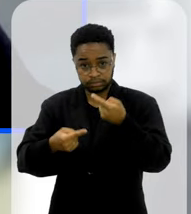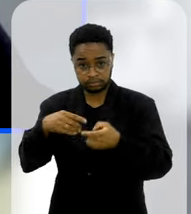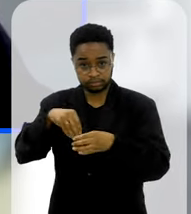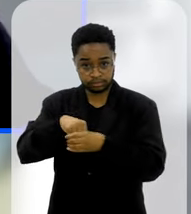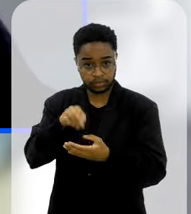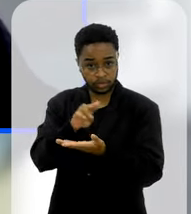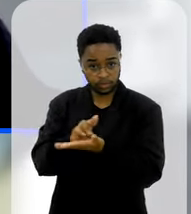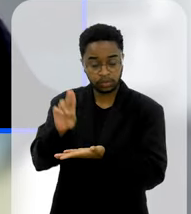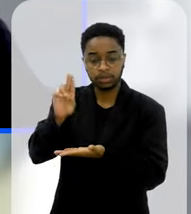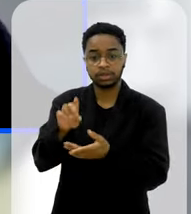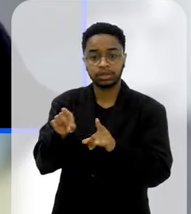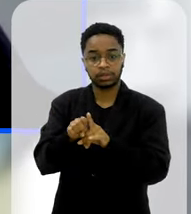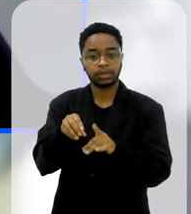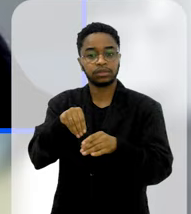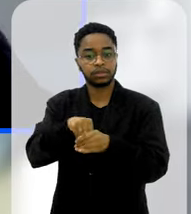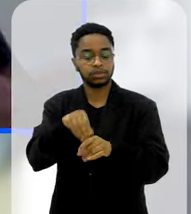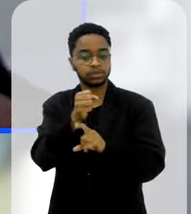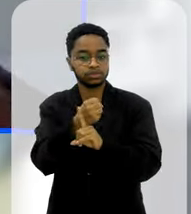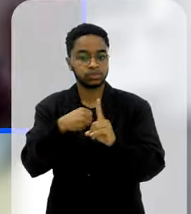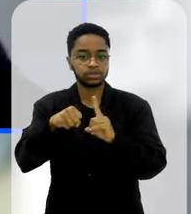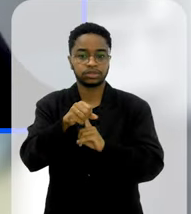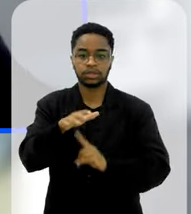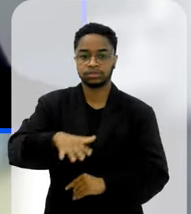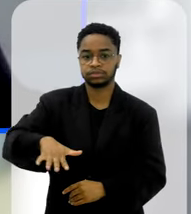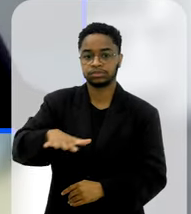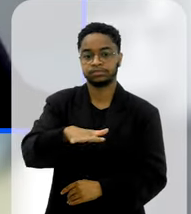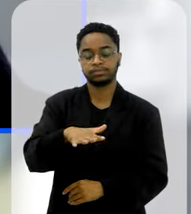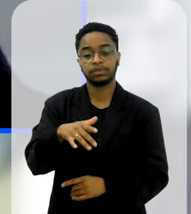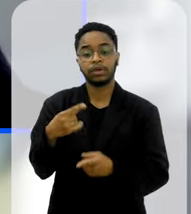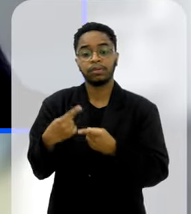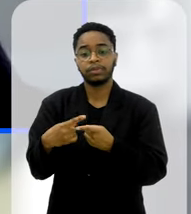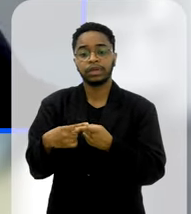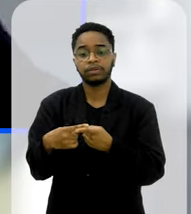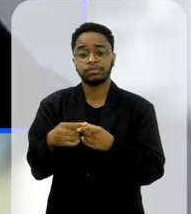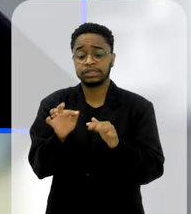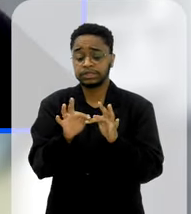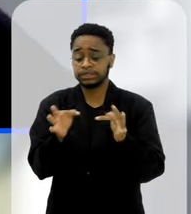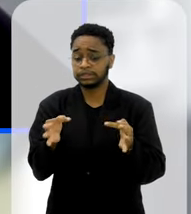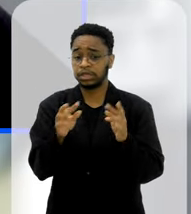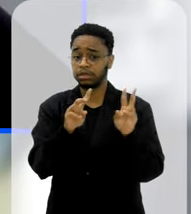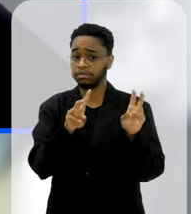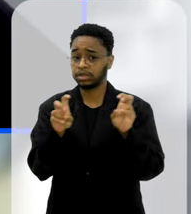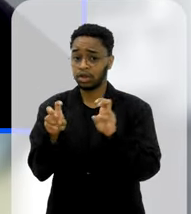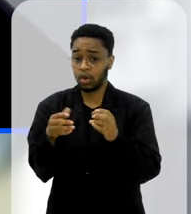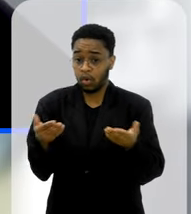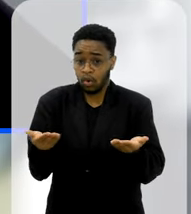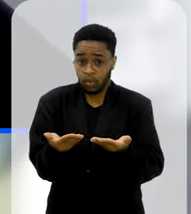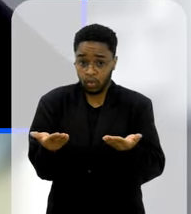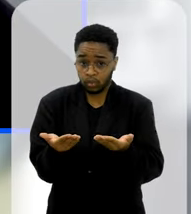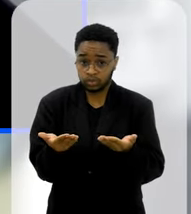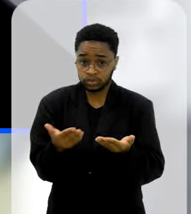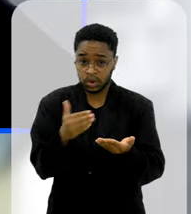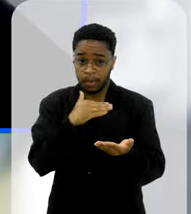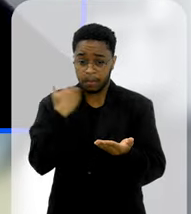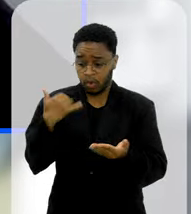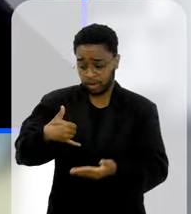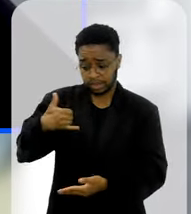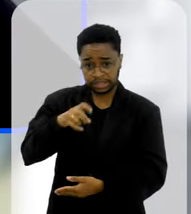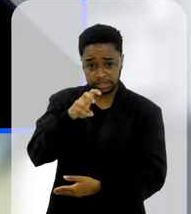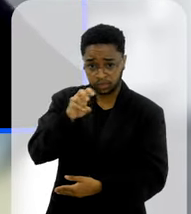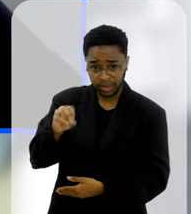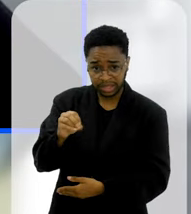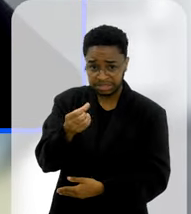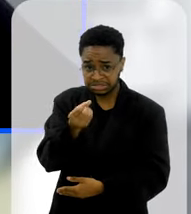nas universidades, mas na sociedade em geral, por um fato muito simples. Hoje em dia